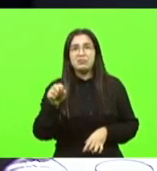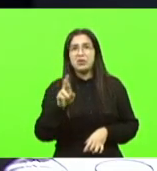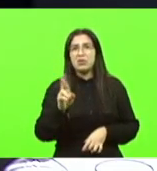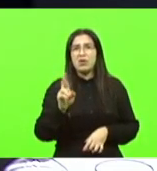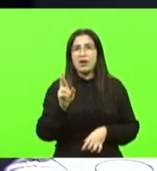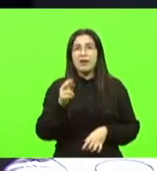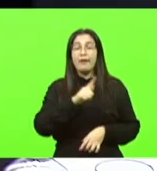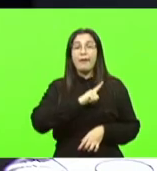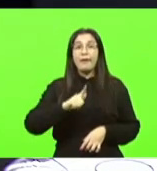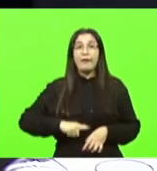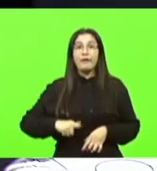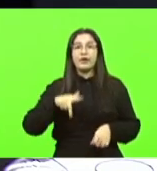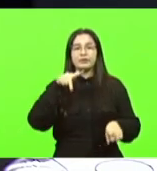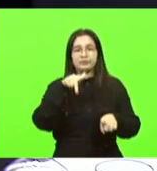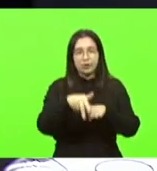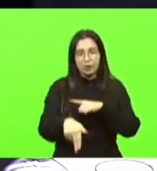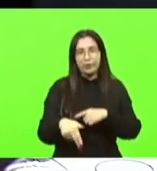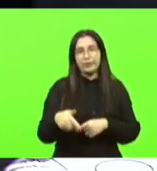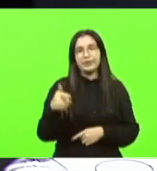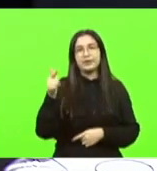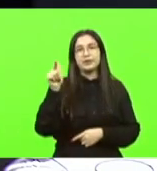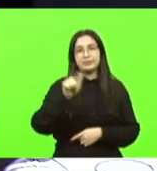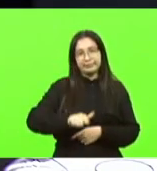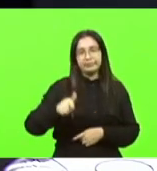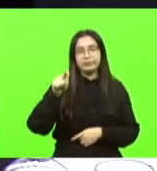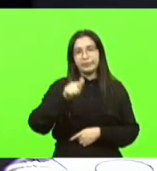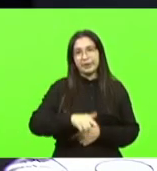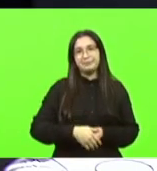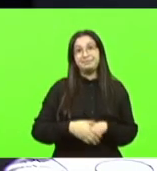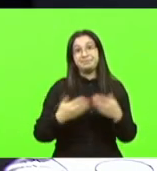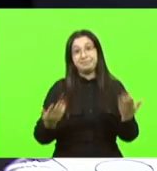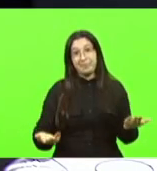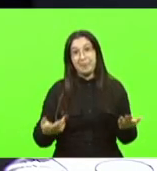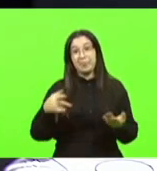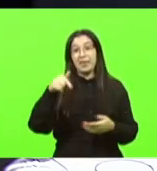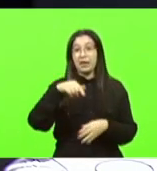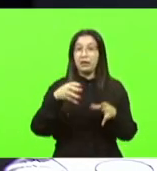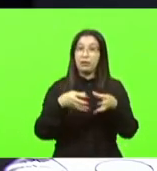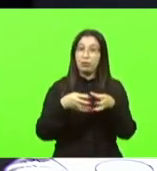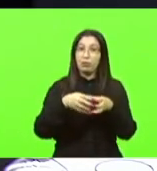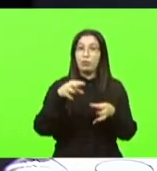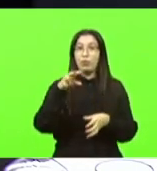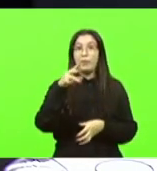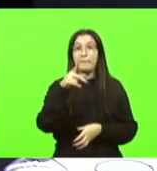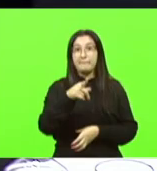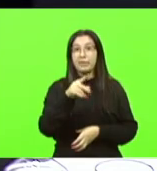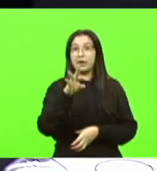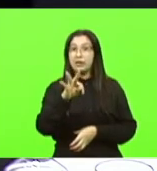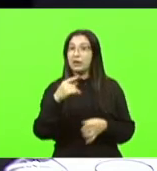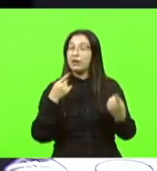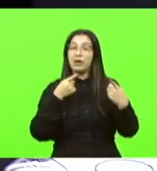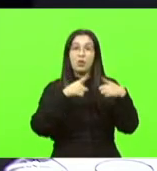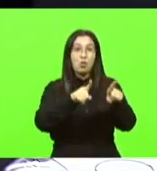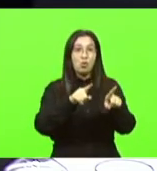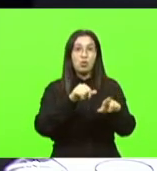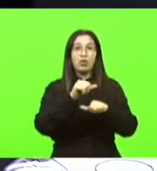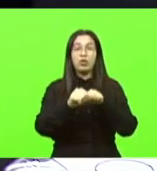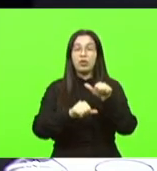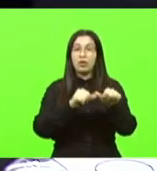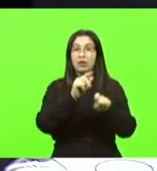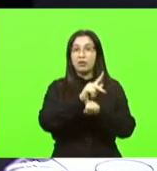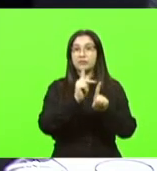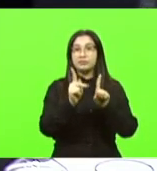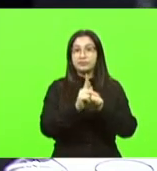fatiada na aposentadoria dele por isso é que a bancada do partido dos trabalhadores se posiciona contra a proposta